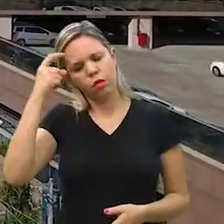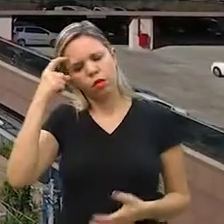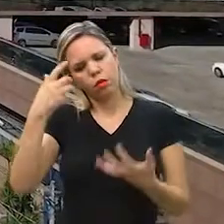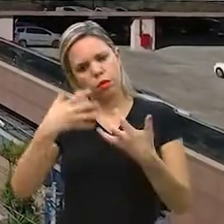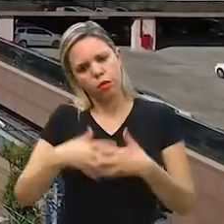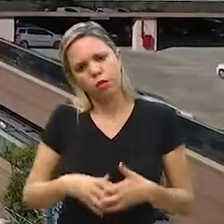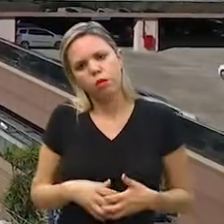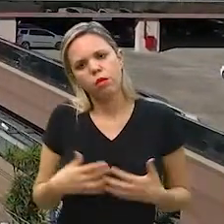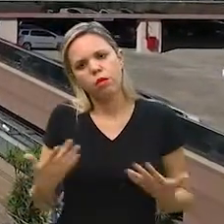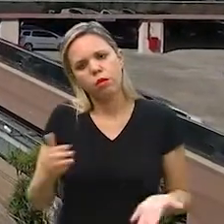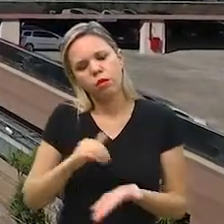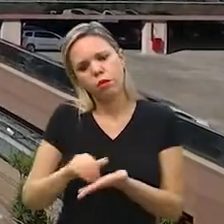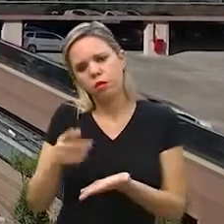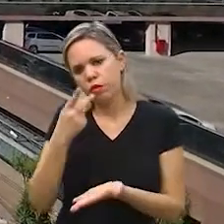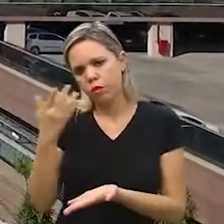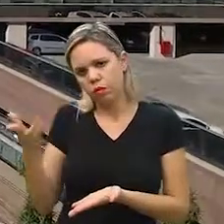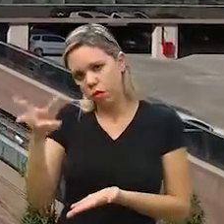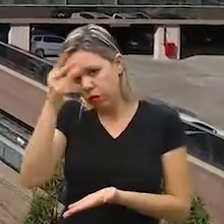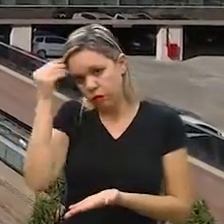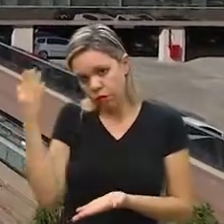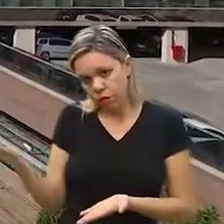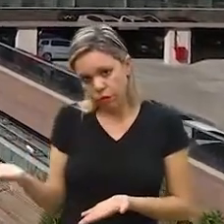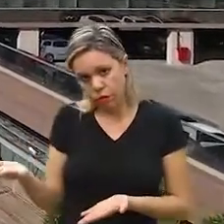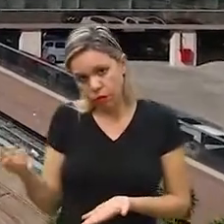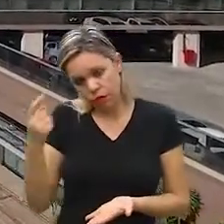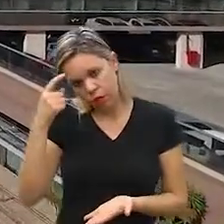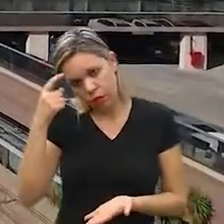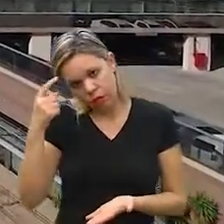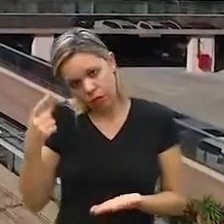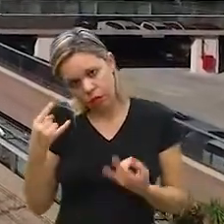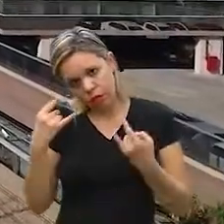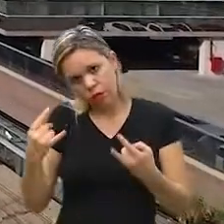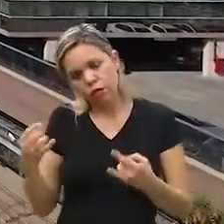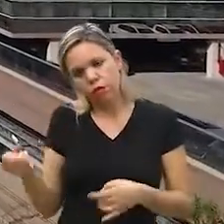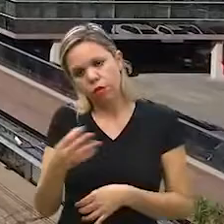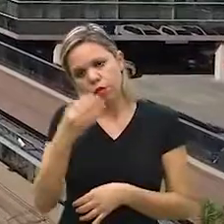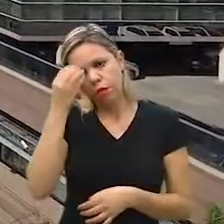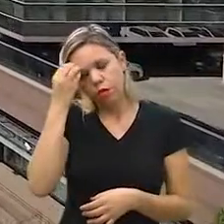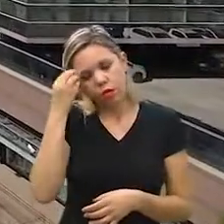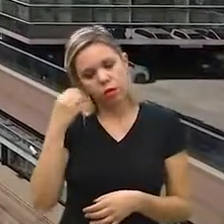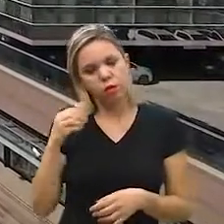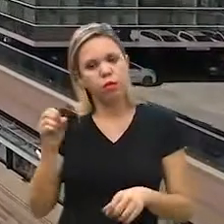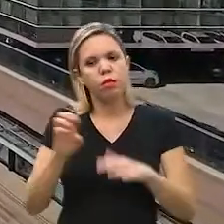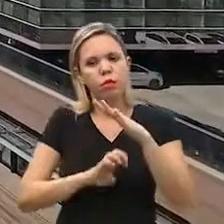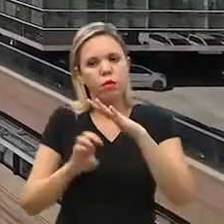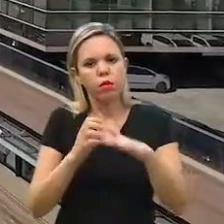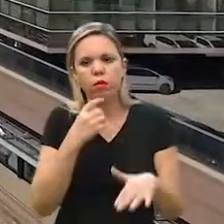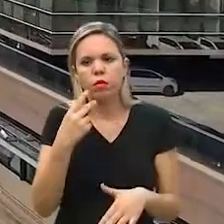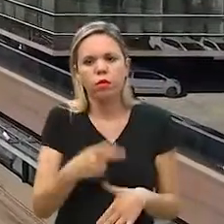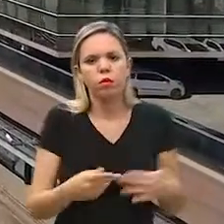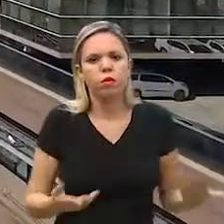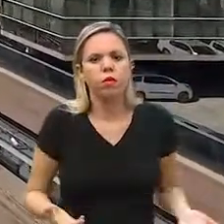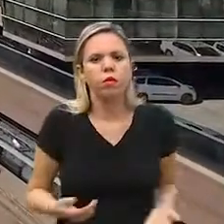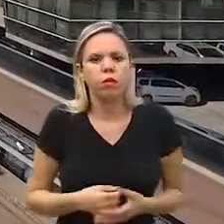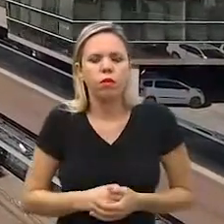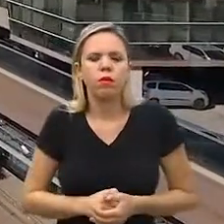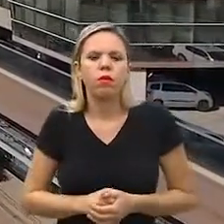pensar, e aí o secretário, o prefeito, pensar em novos atrativos de empresas para Campinas.